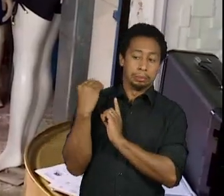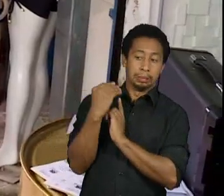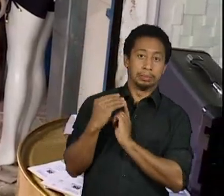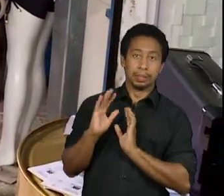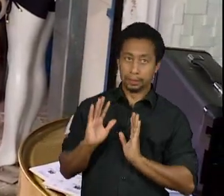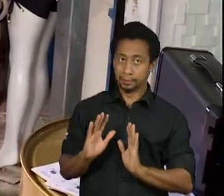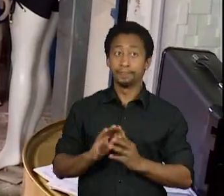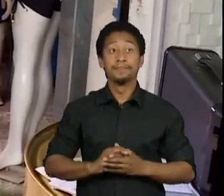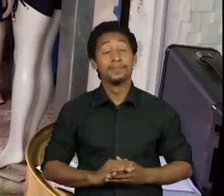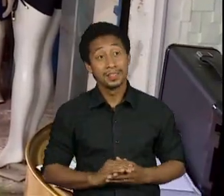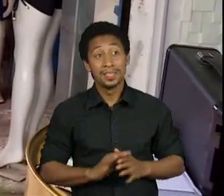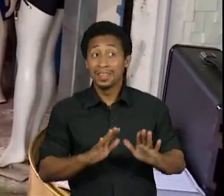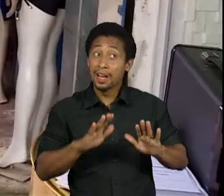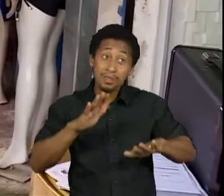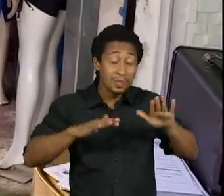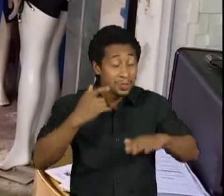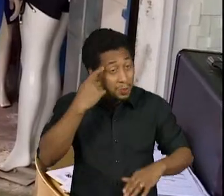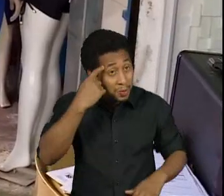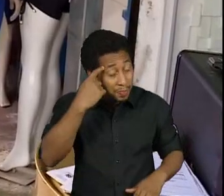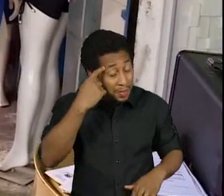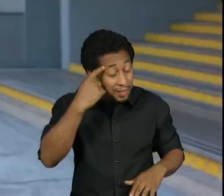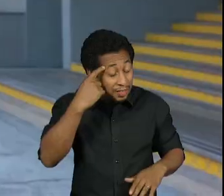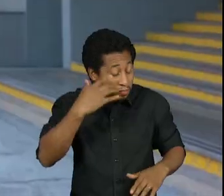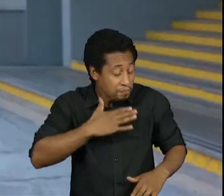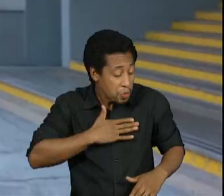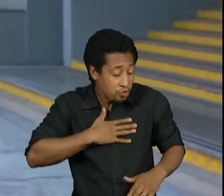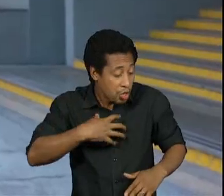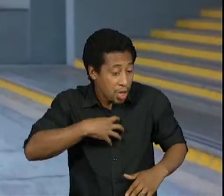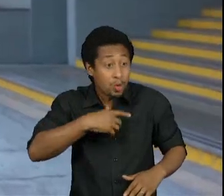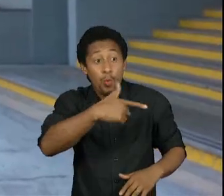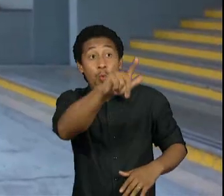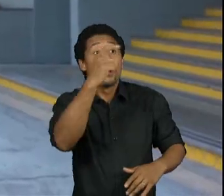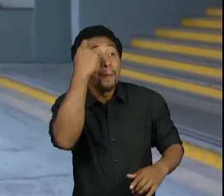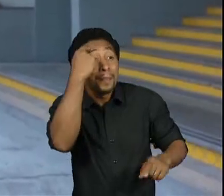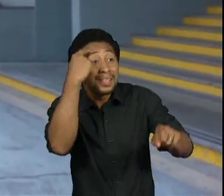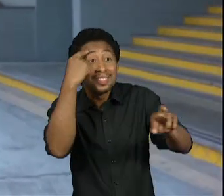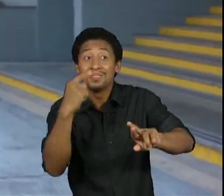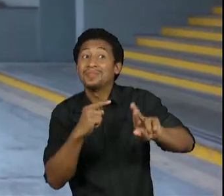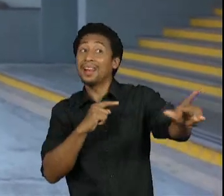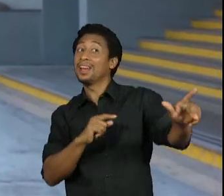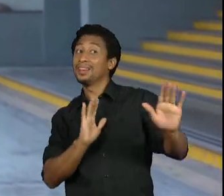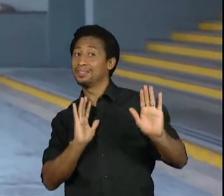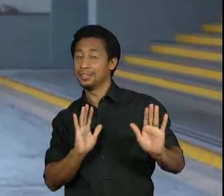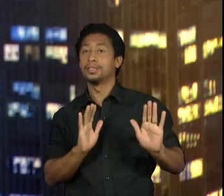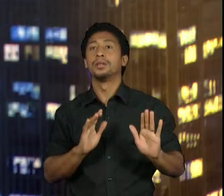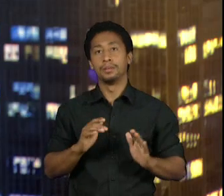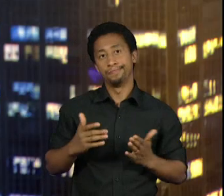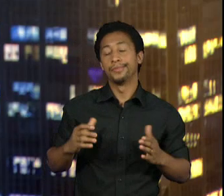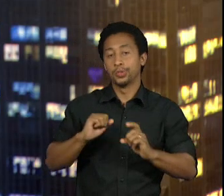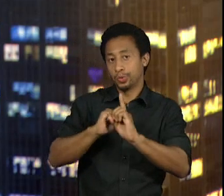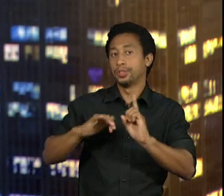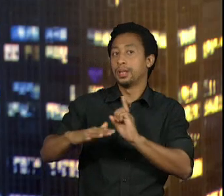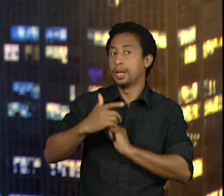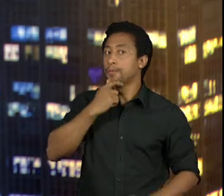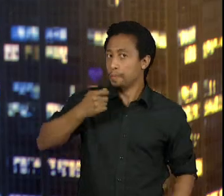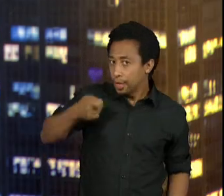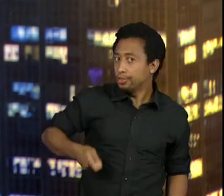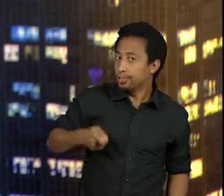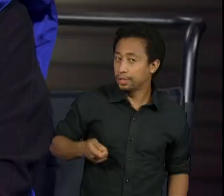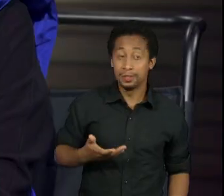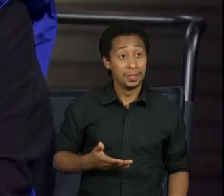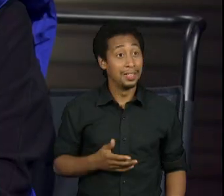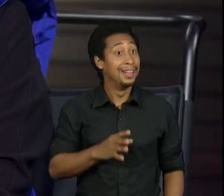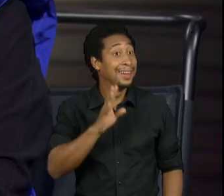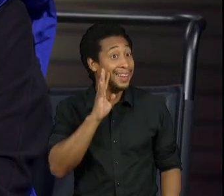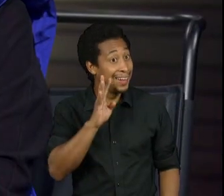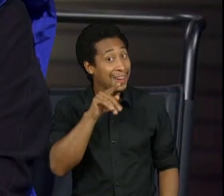o que nós pensamos, mas às vezes é o que a outra pessoa pensa. A gente já vive numa sociedade bem machista, né? Legal ele assumir isso, né? Vivemos numa